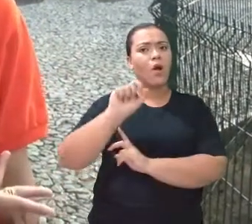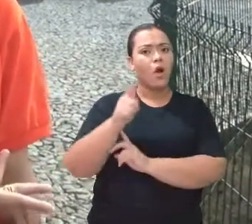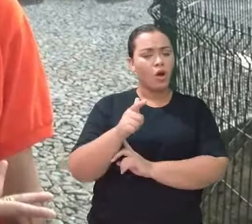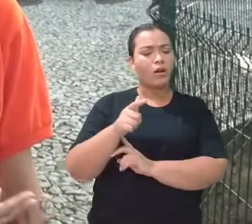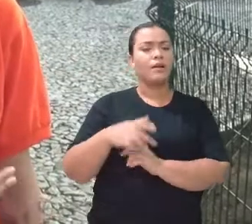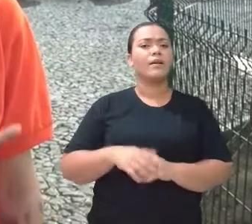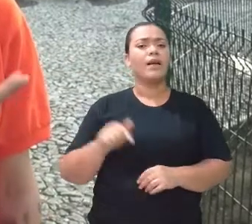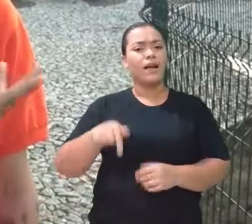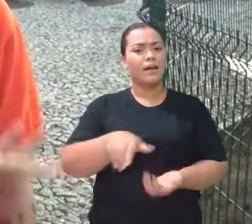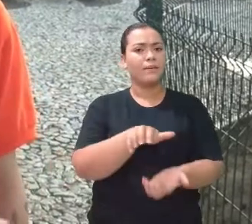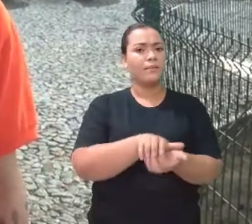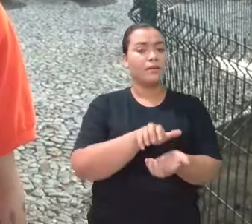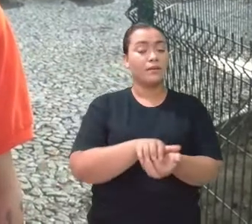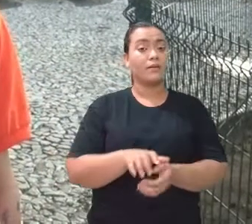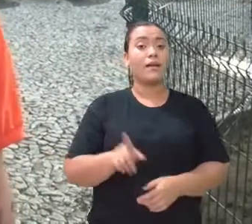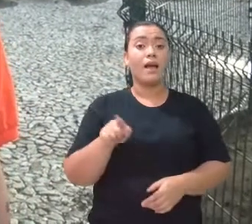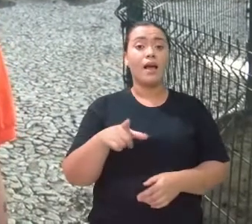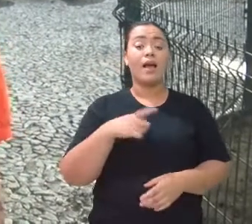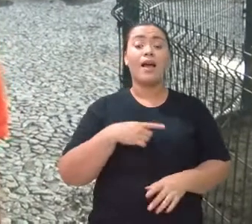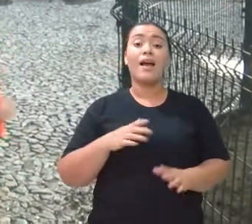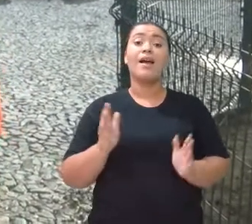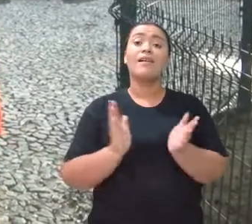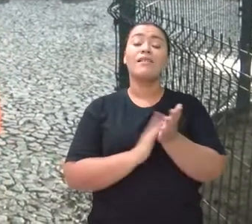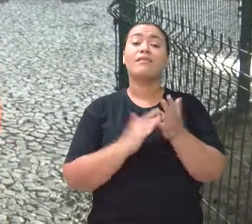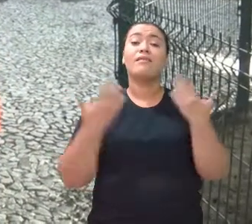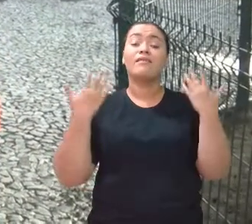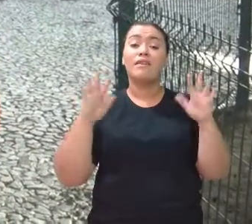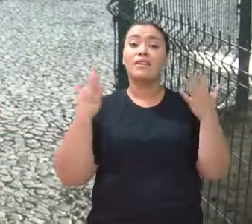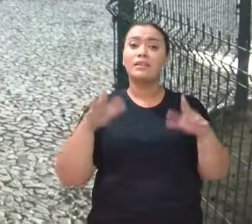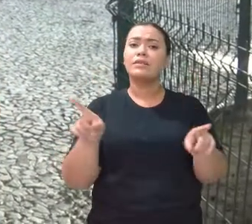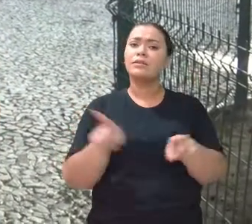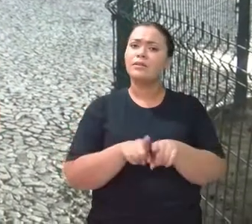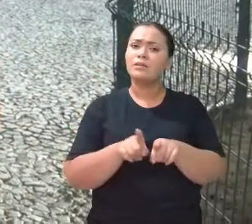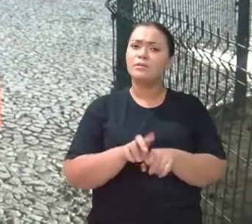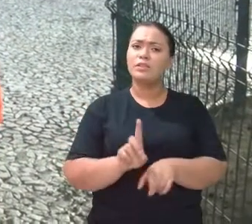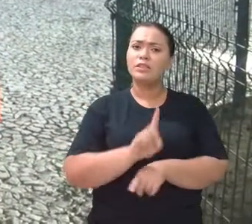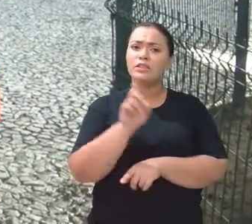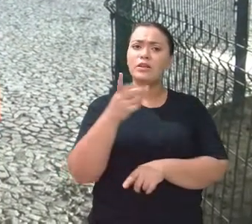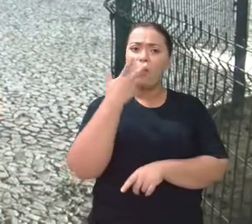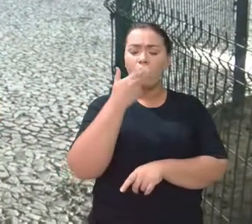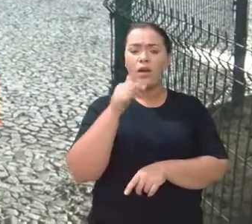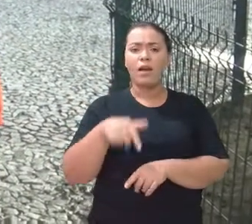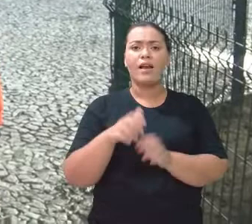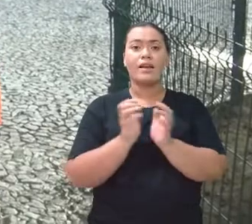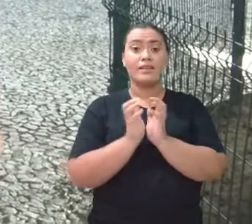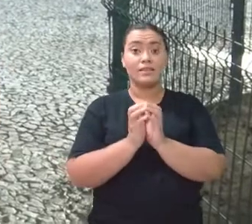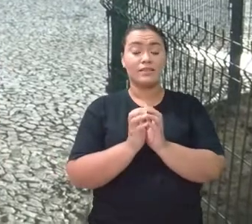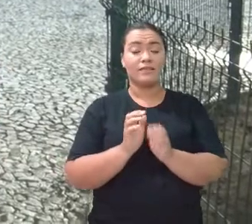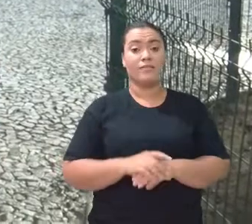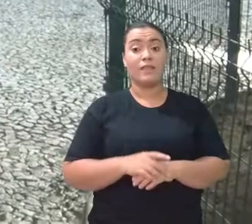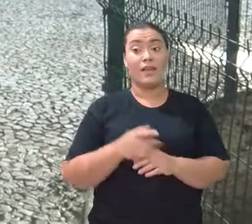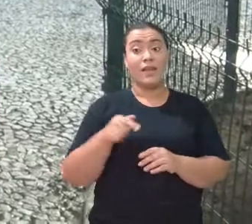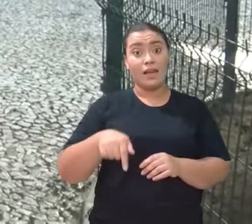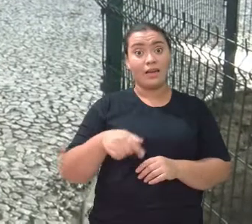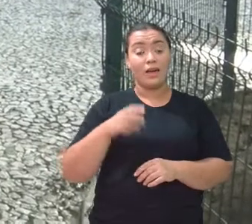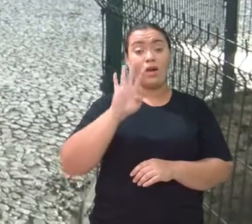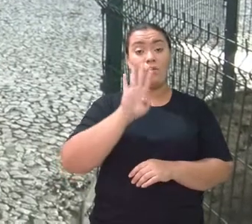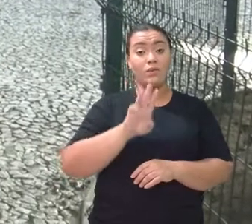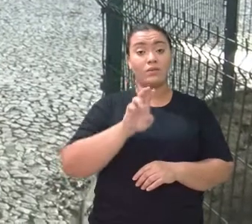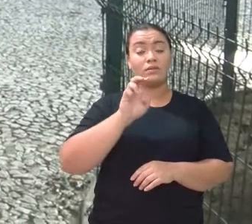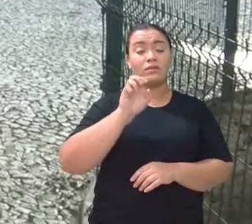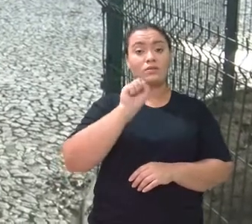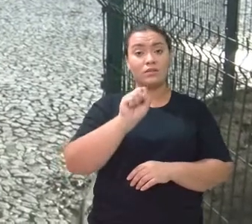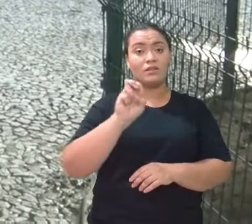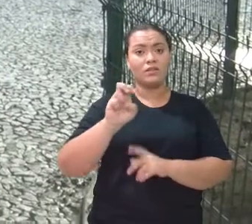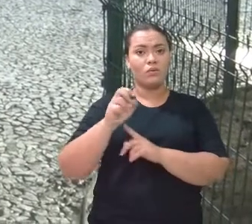também pernambucana, que faz aniversário no mesmo dia de Recife. Só que Recife completa 485 anos